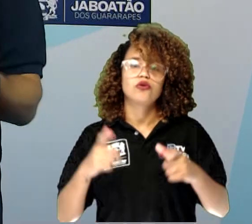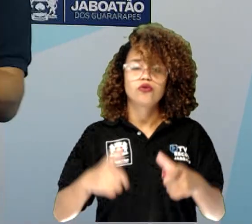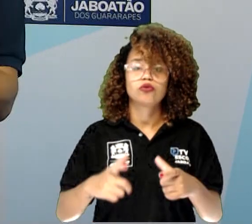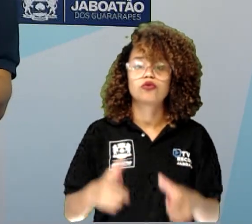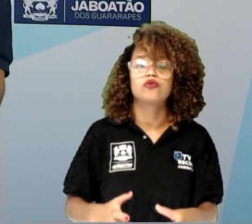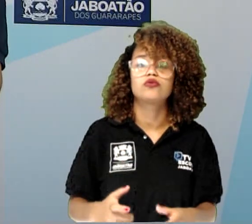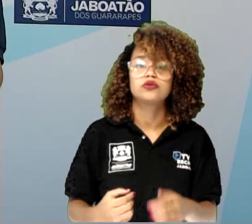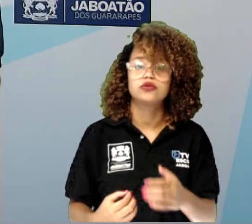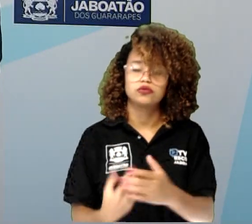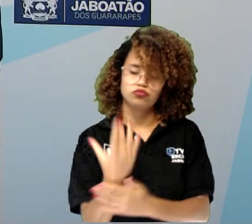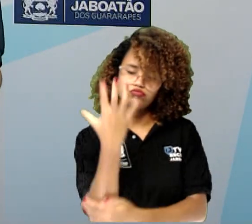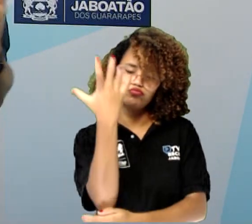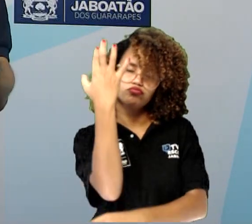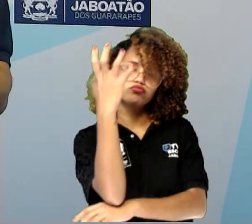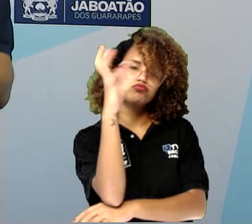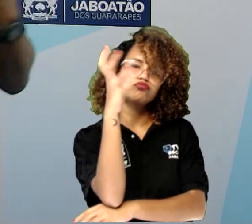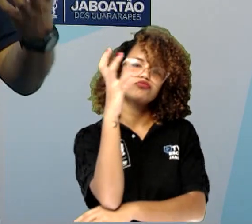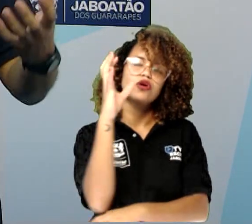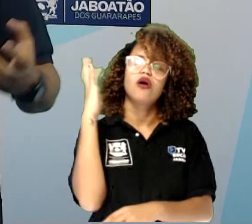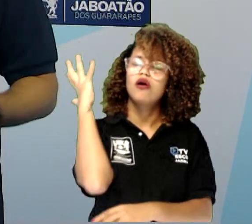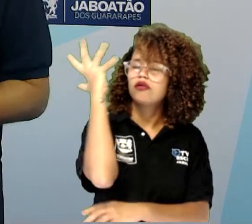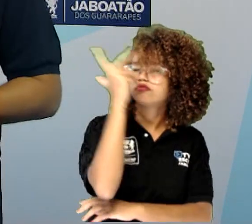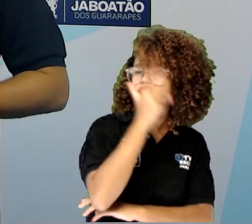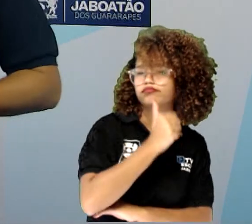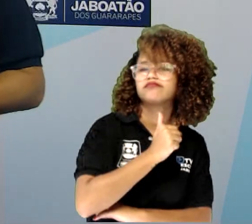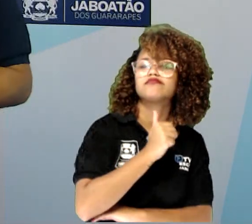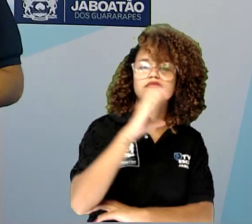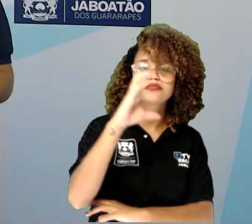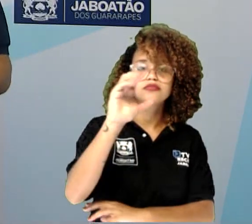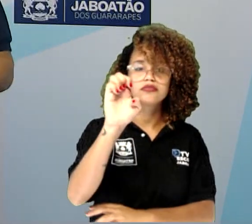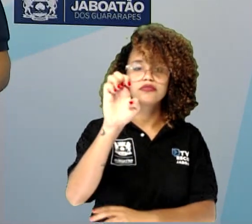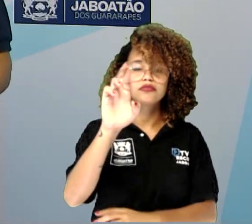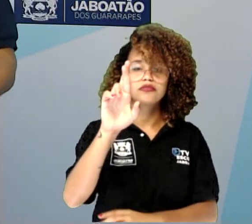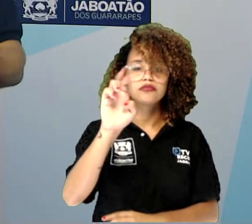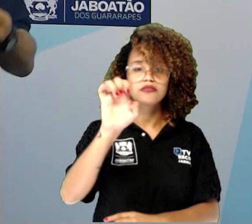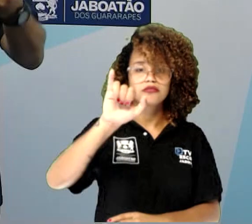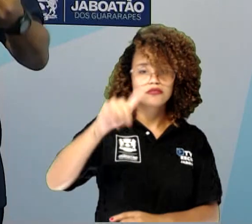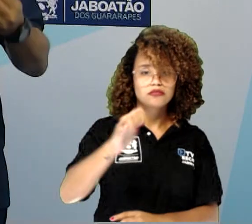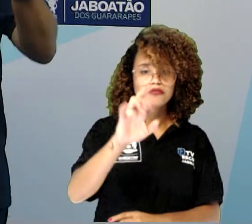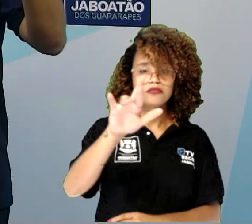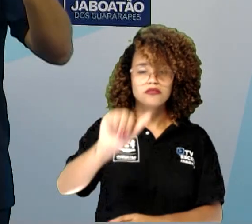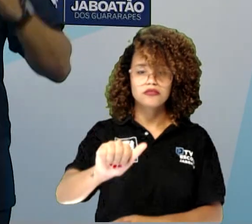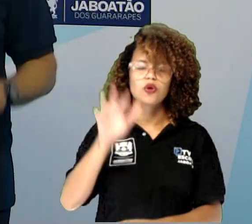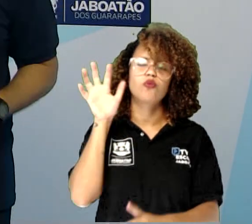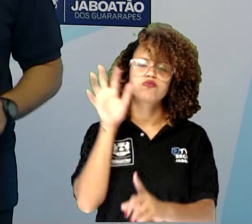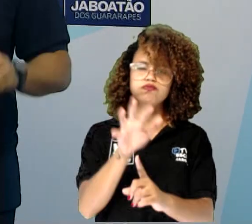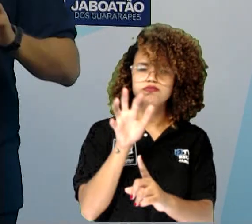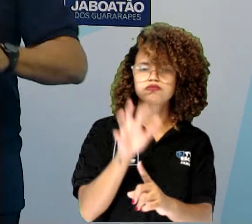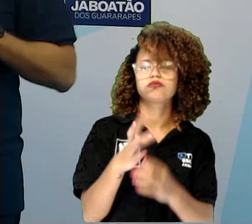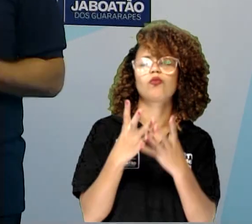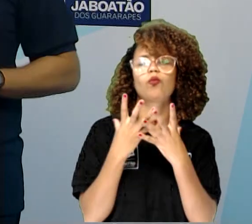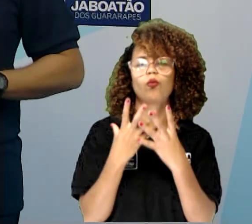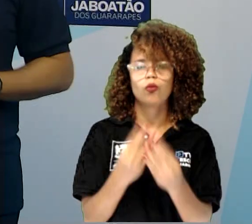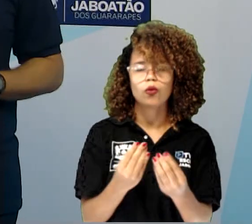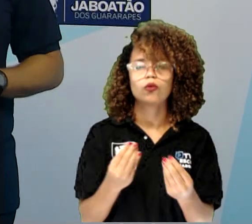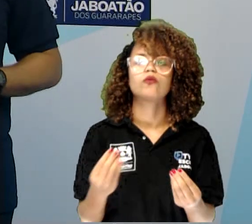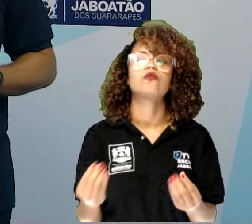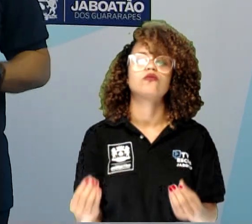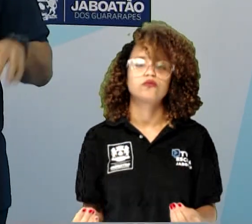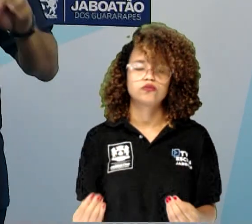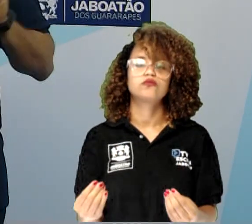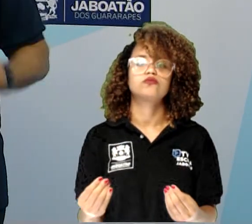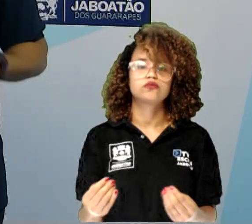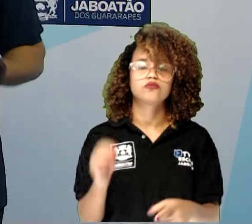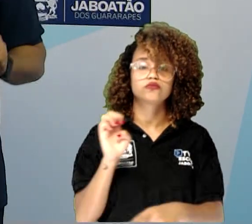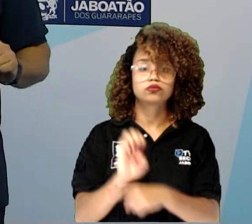cerejeira, aquela sakura, aquela árvore linda, típica japonesa. Então eles influenciaram bastante, principalmente ali no